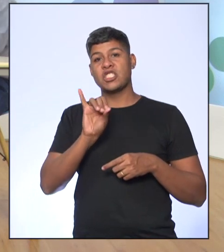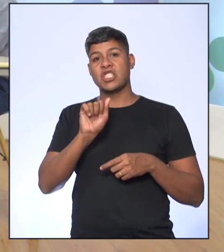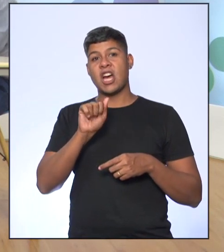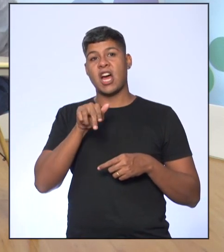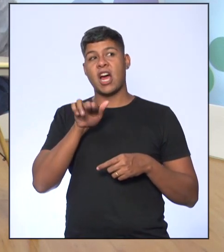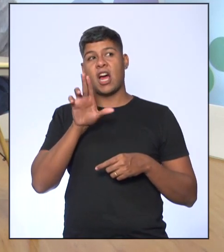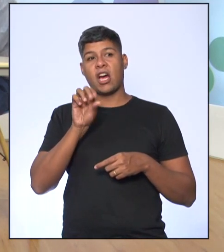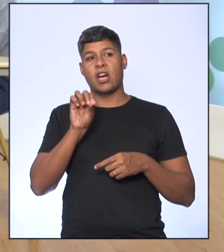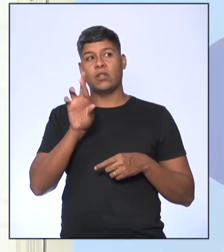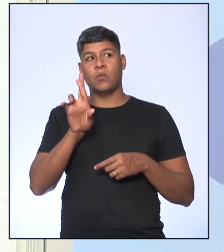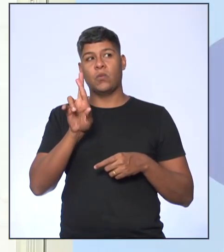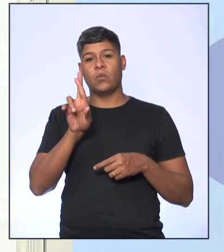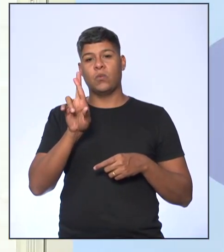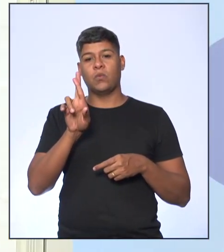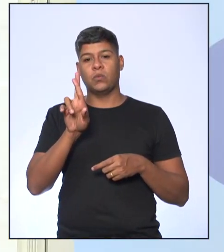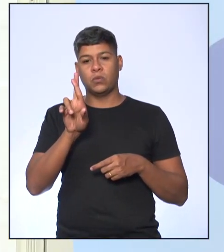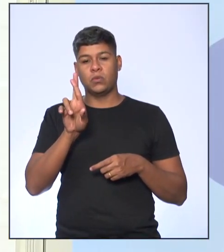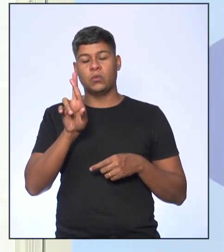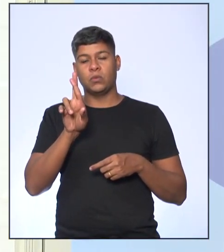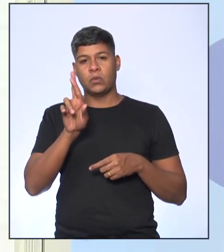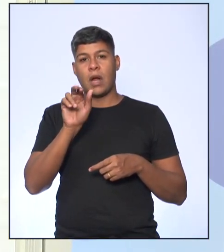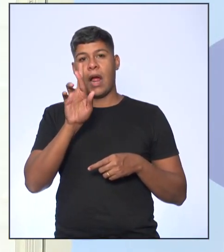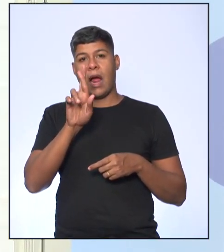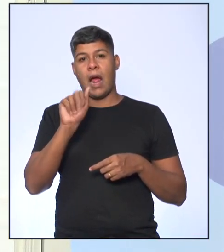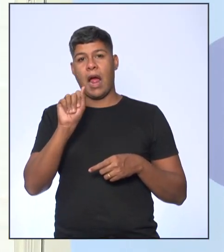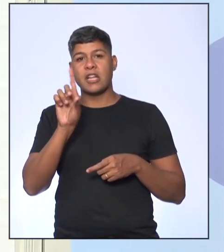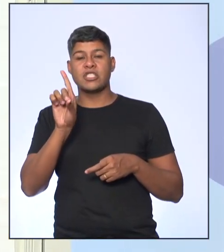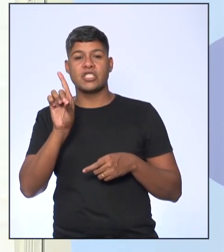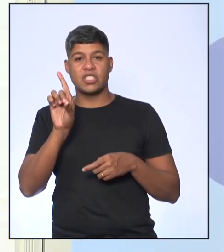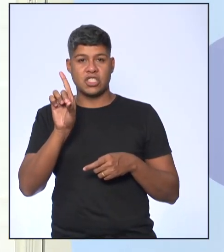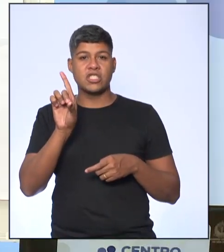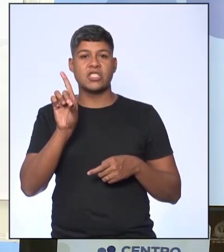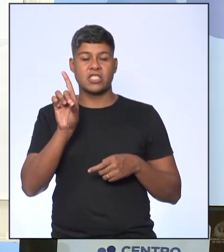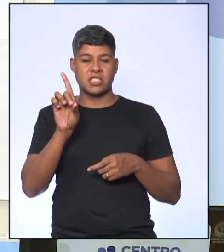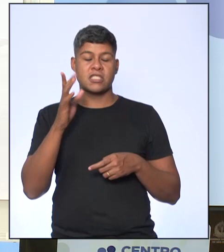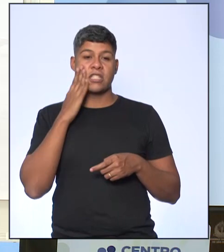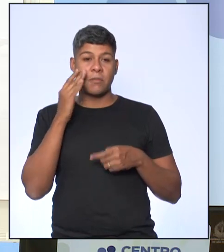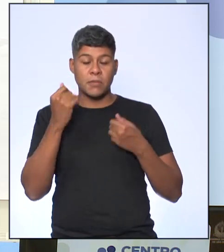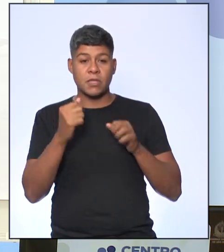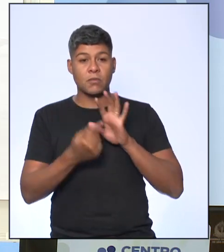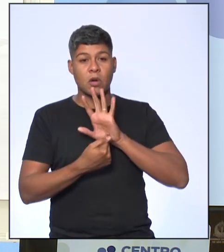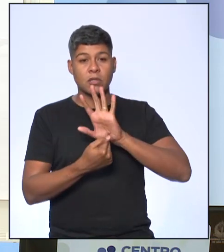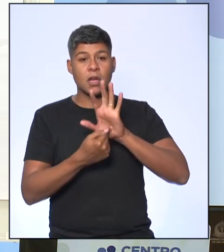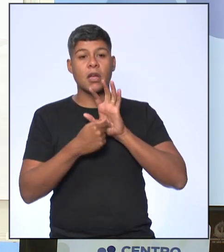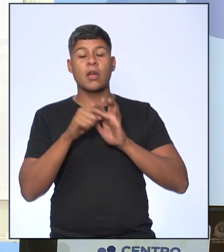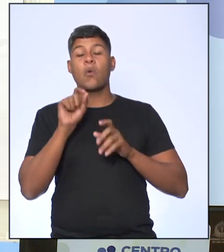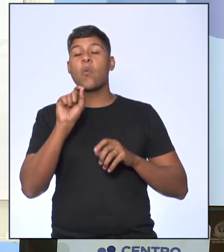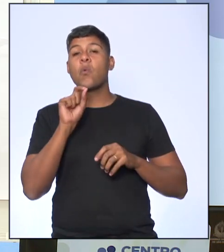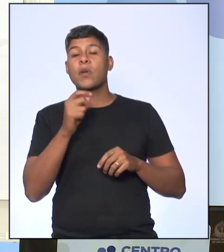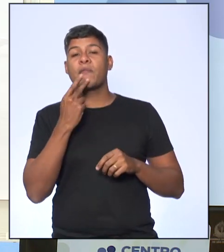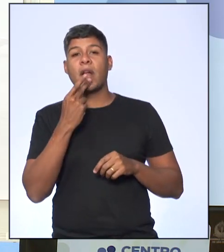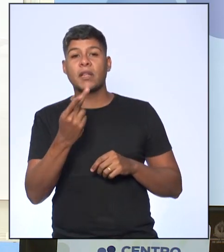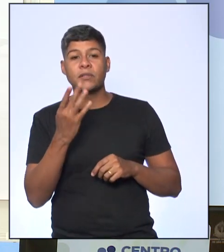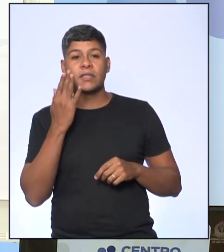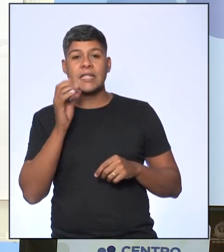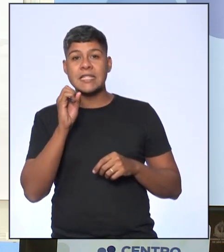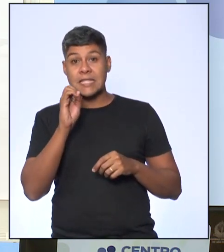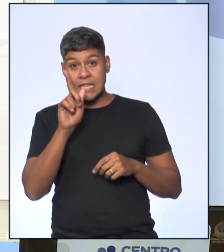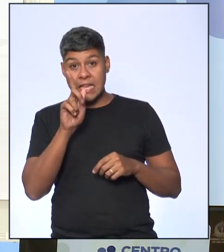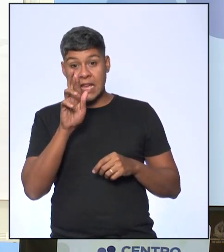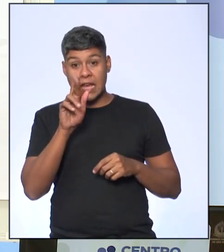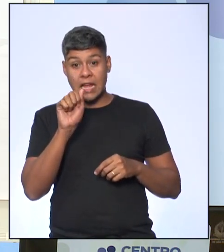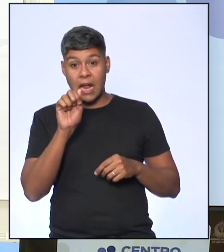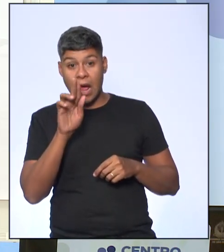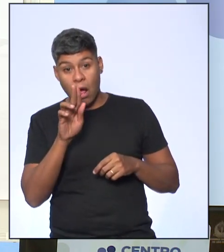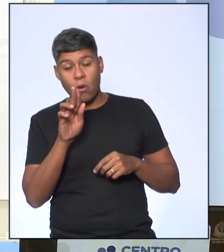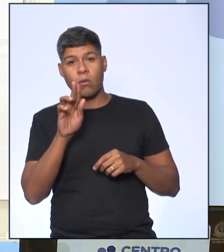radiano. Isso. Então, nós temos que colocar a definição do que é, do que a gente está falando. Se fosse grau,